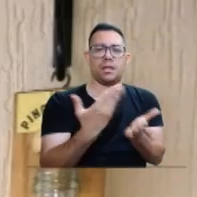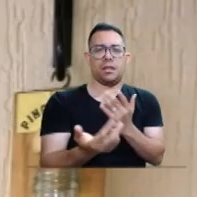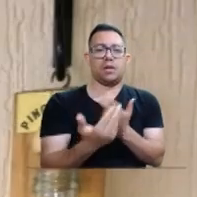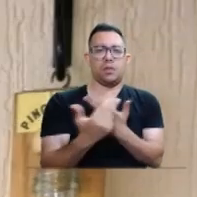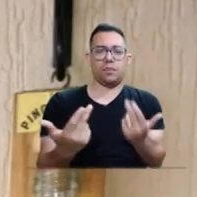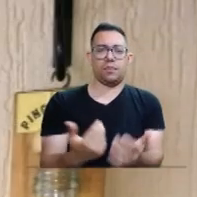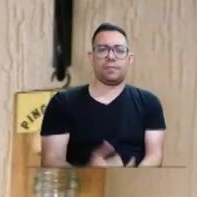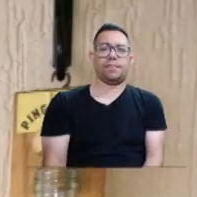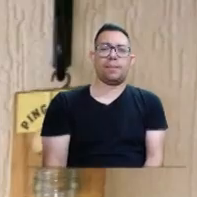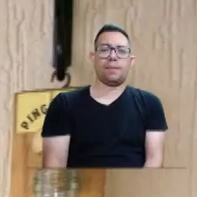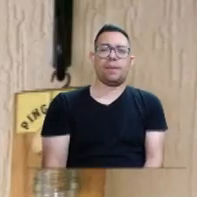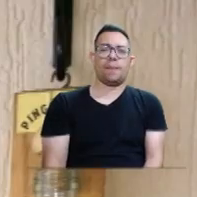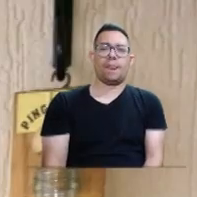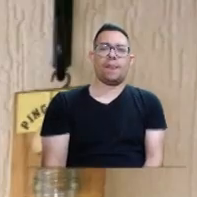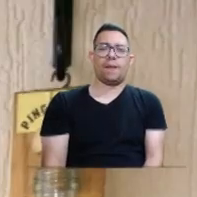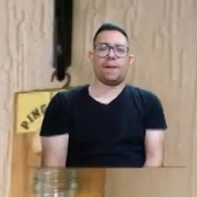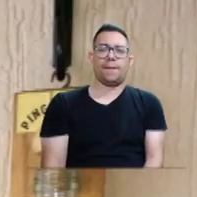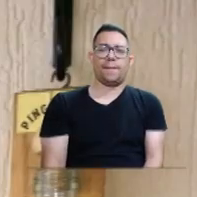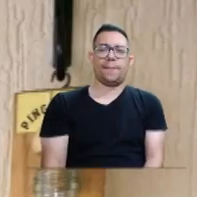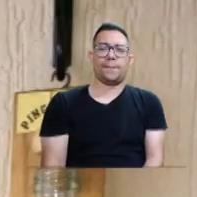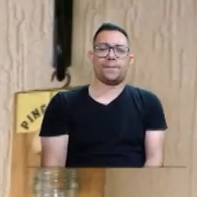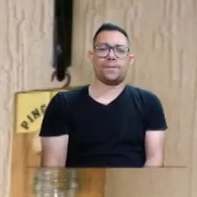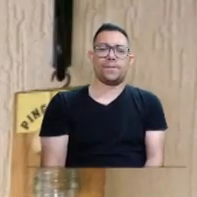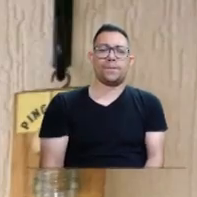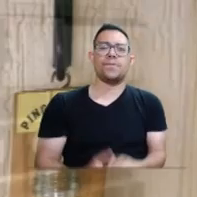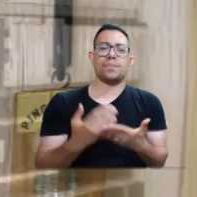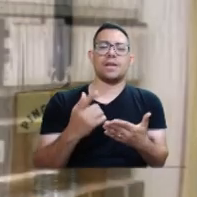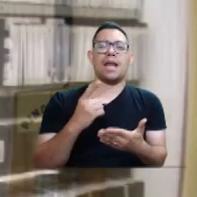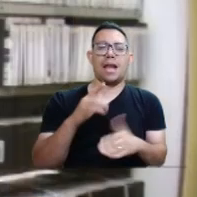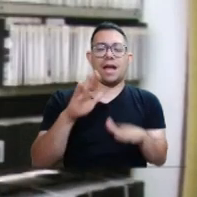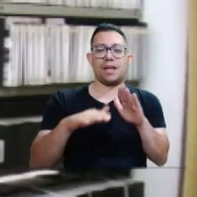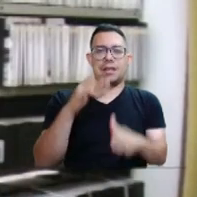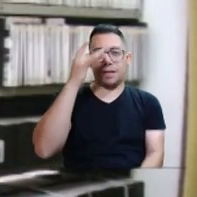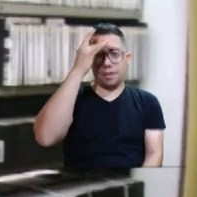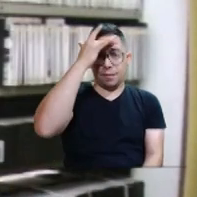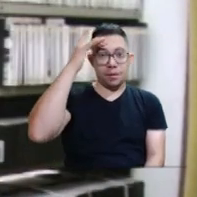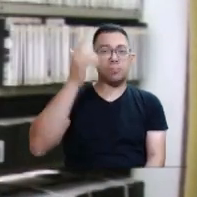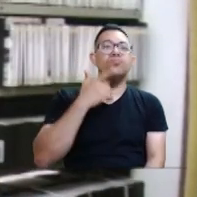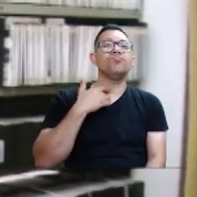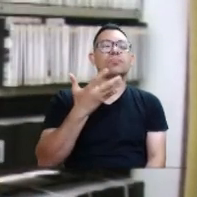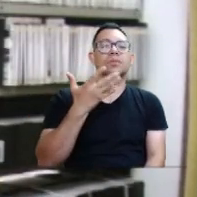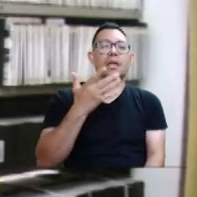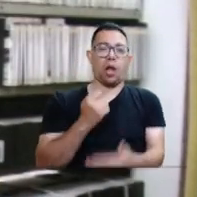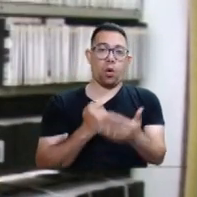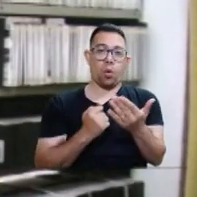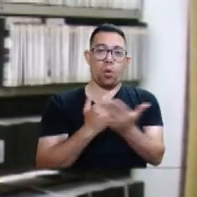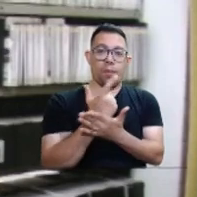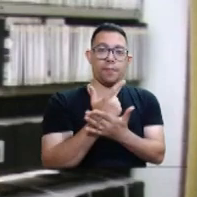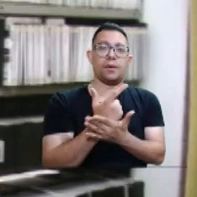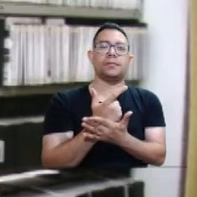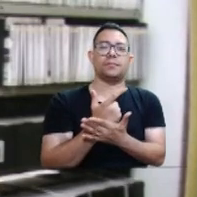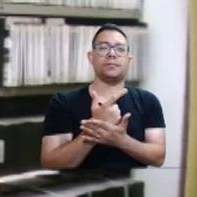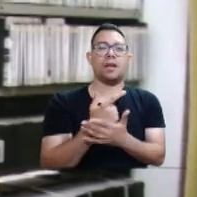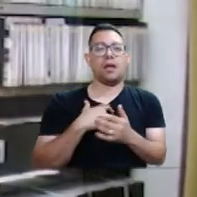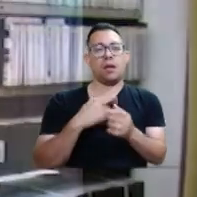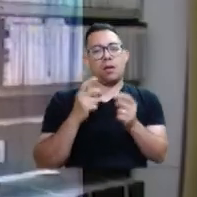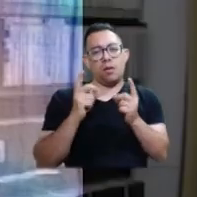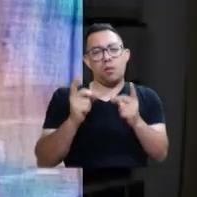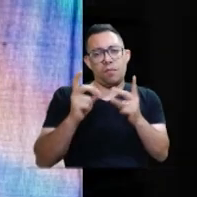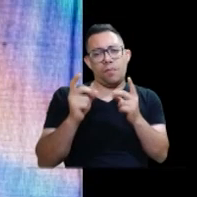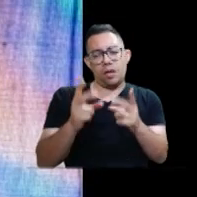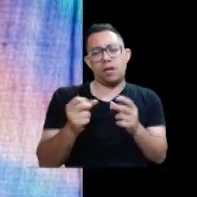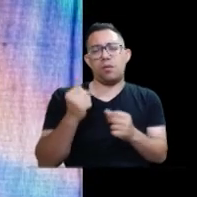isso. E alguns que a pessoa queria comprar, às vezes eu vendia porque tinha muitas cópias,